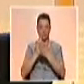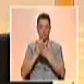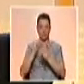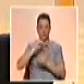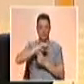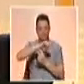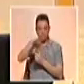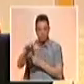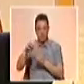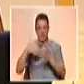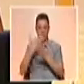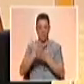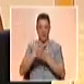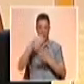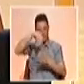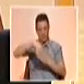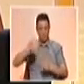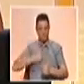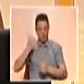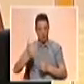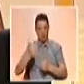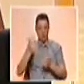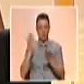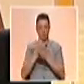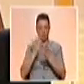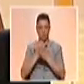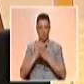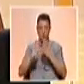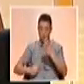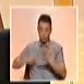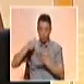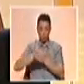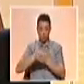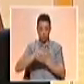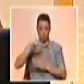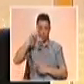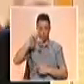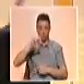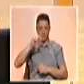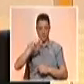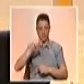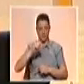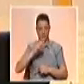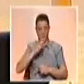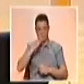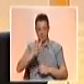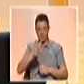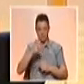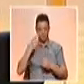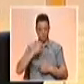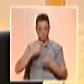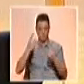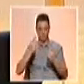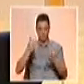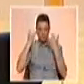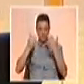até para melhorar a eficiência nas próprias escolas. Voltando aqui à questão dos custos, eu estava a recordar aqui os dados que a